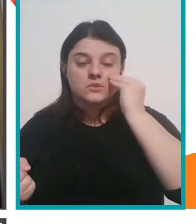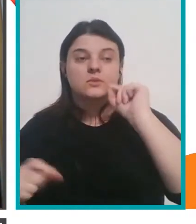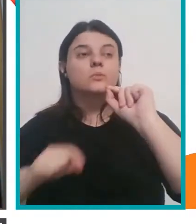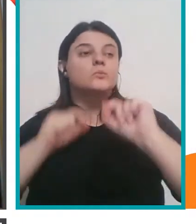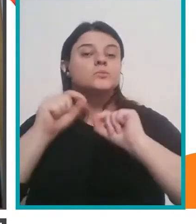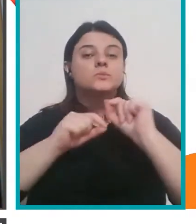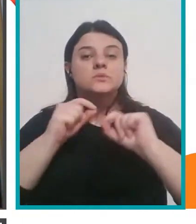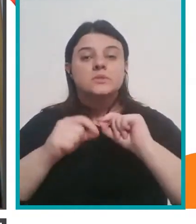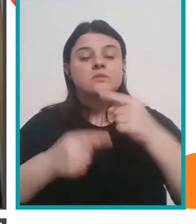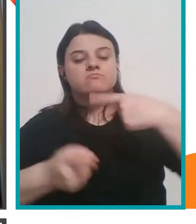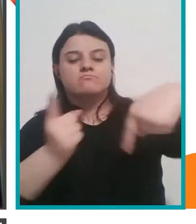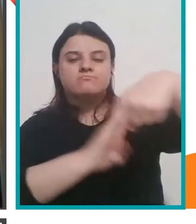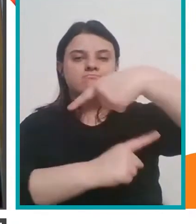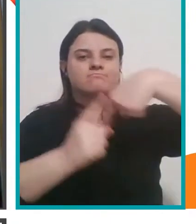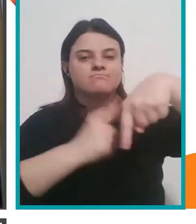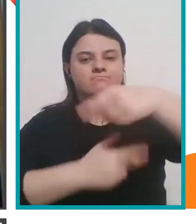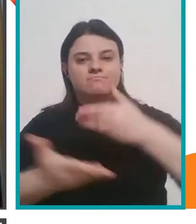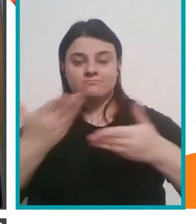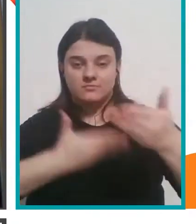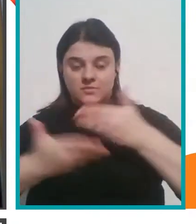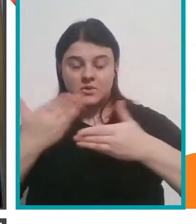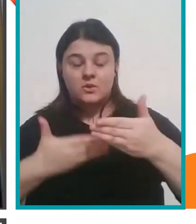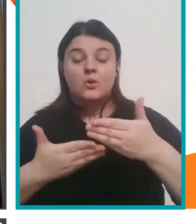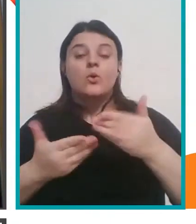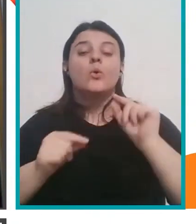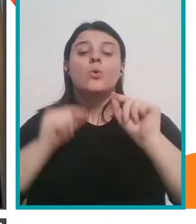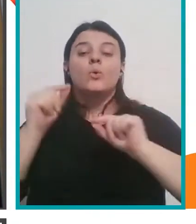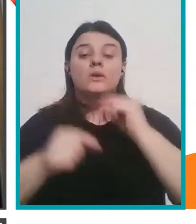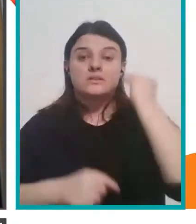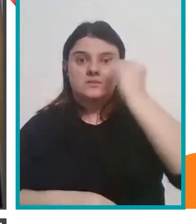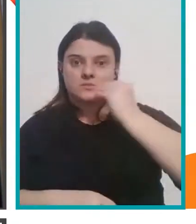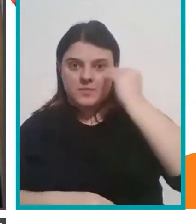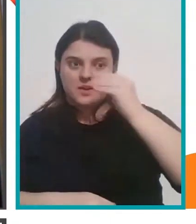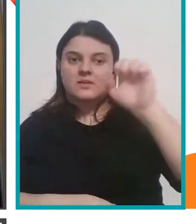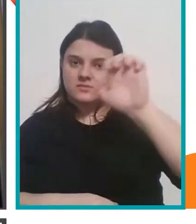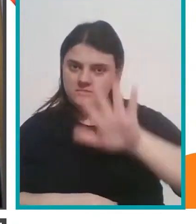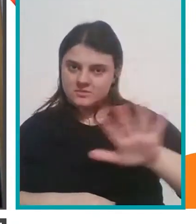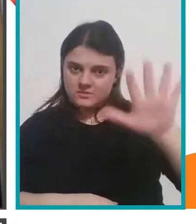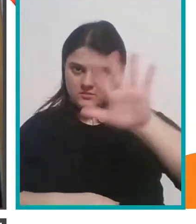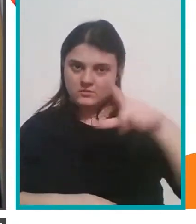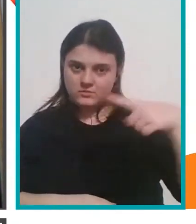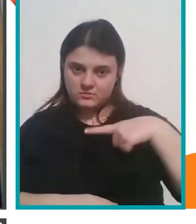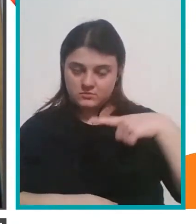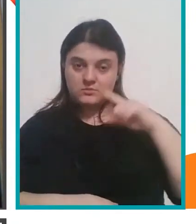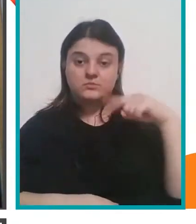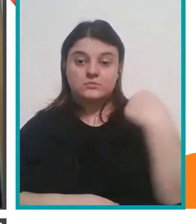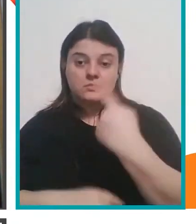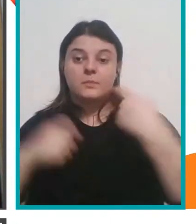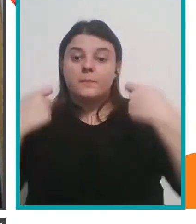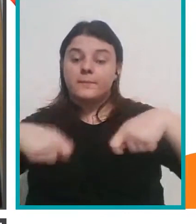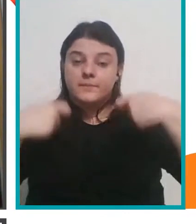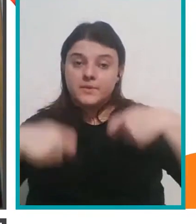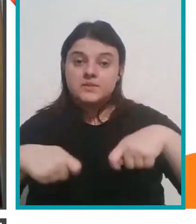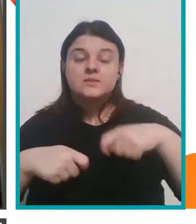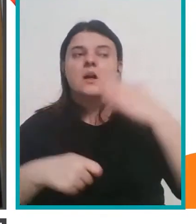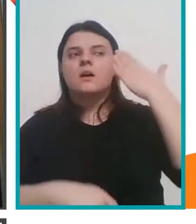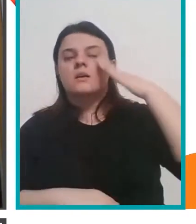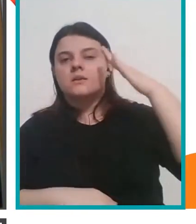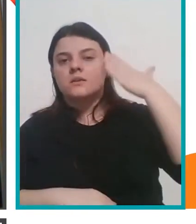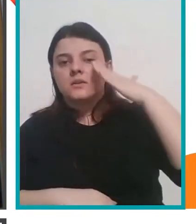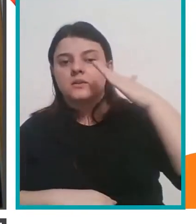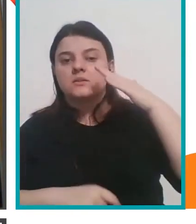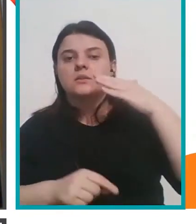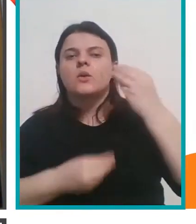buscado interagir com aquilo que é hoje a experiência da União Europeia. Nós precisamos compreender